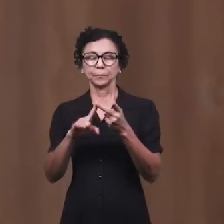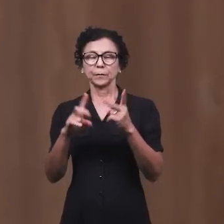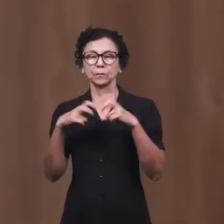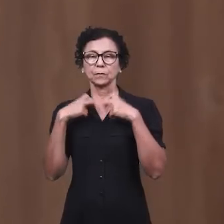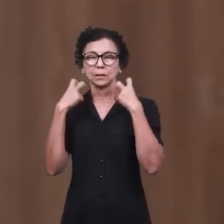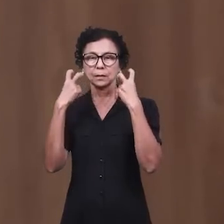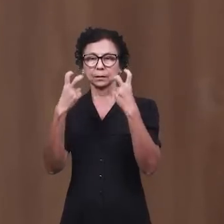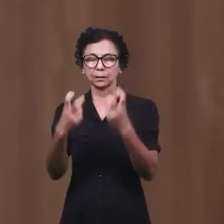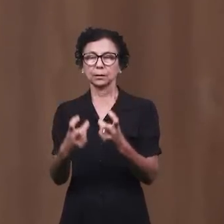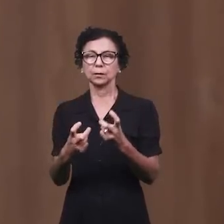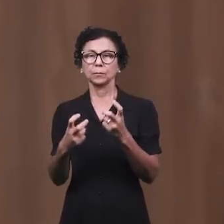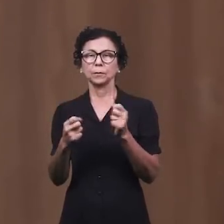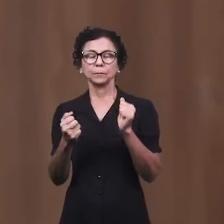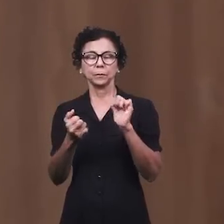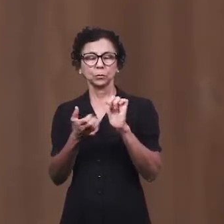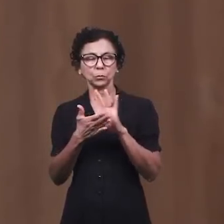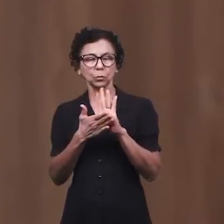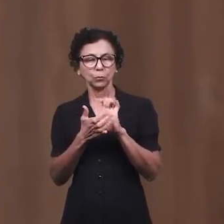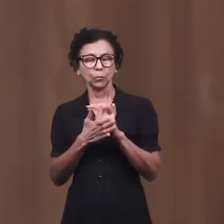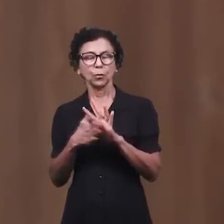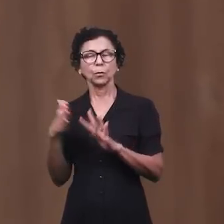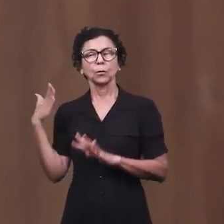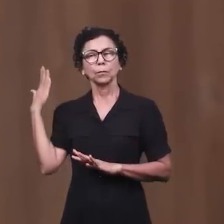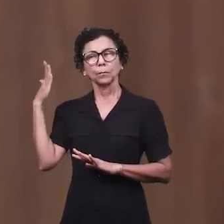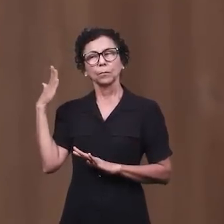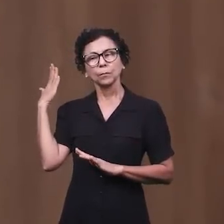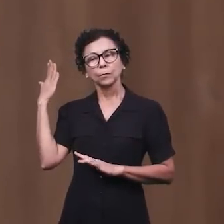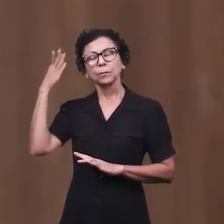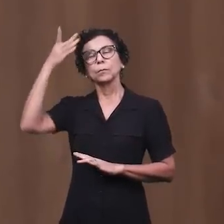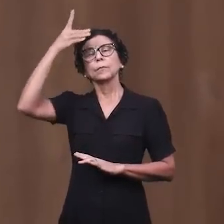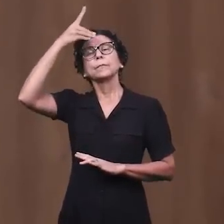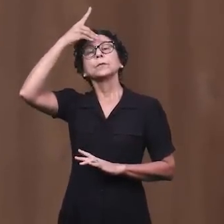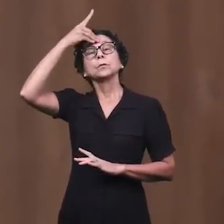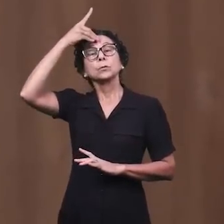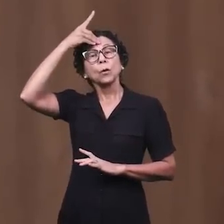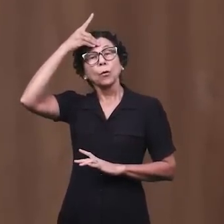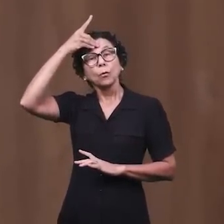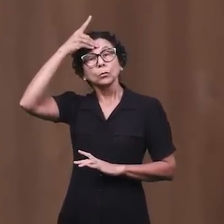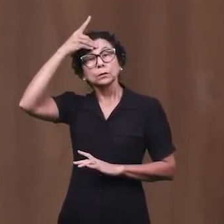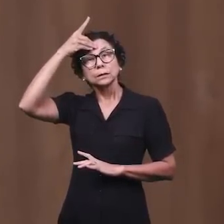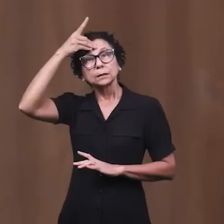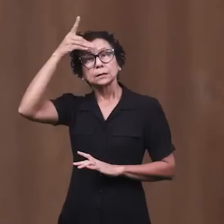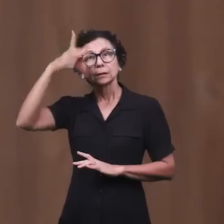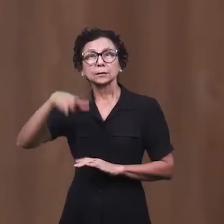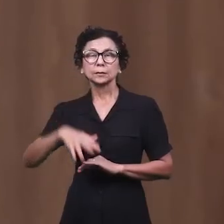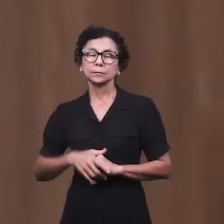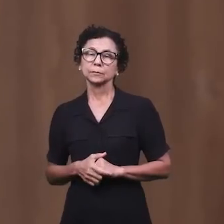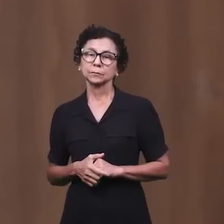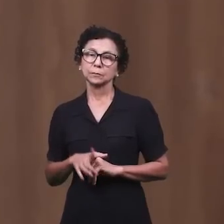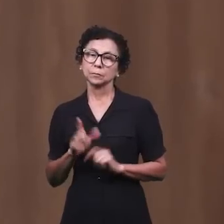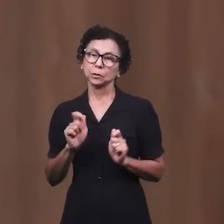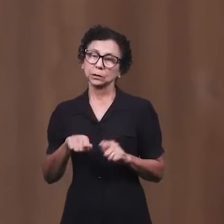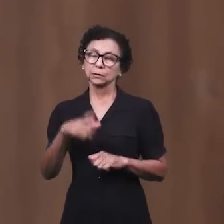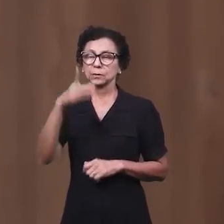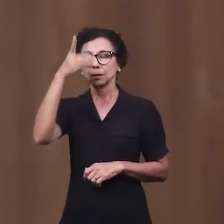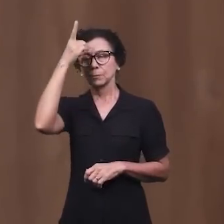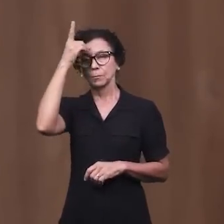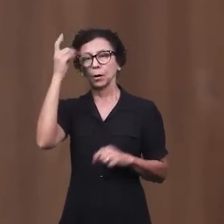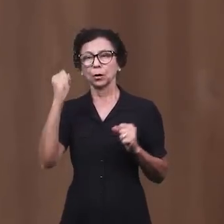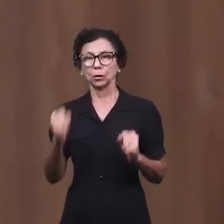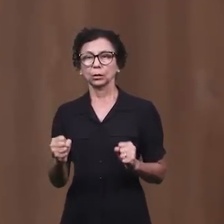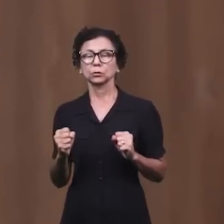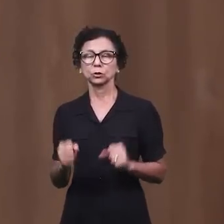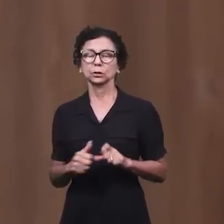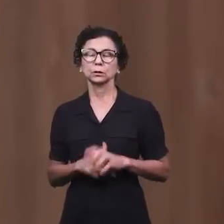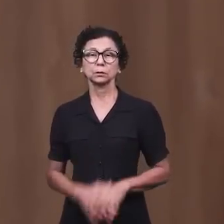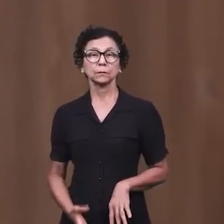culto, pelo louvor que vai acontecer, pela mensagem, pelos dons que podem ocorrer e você pode ter dons. Então,